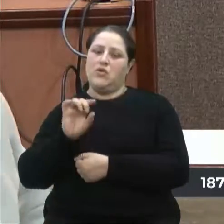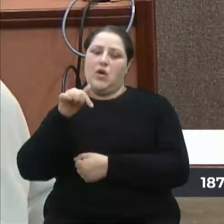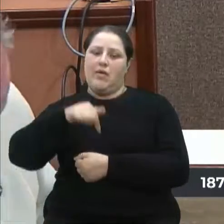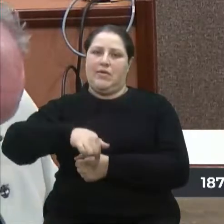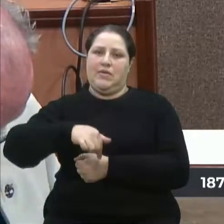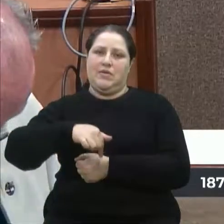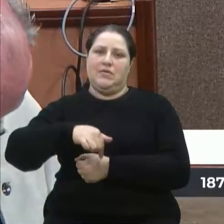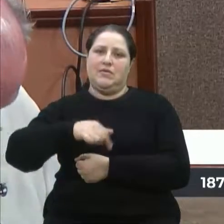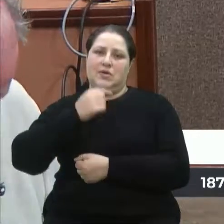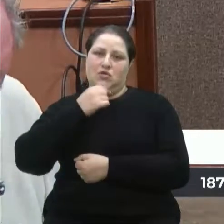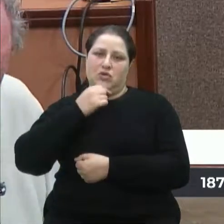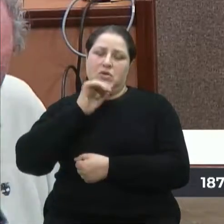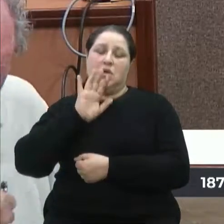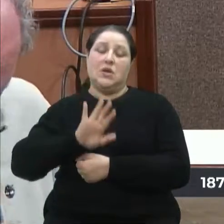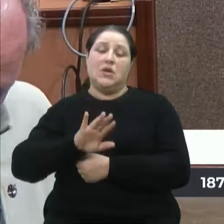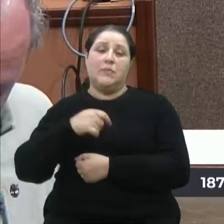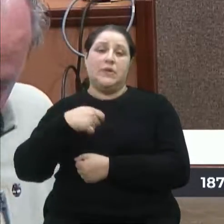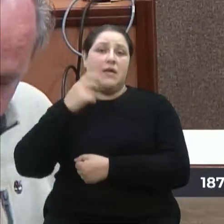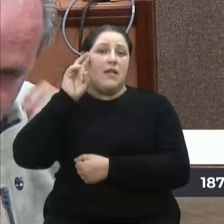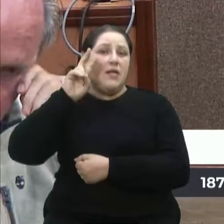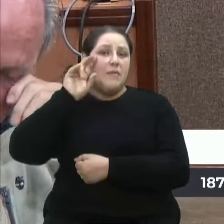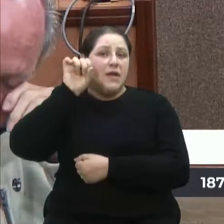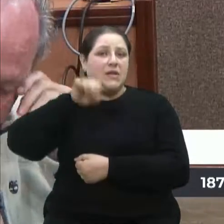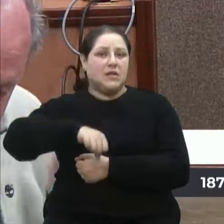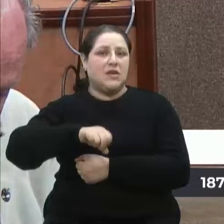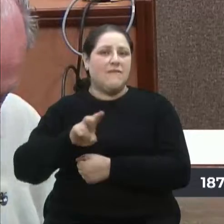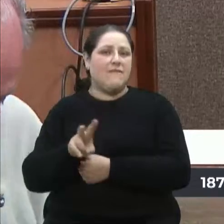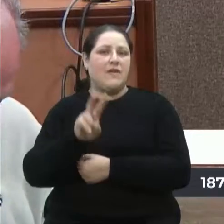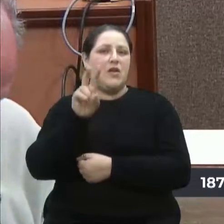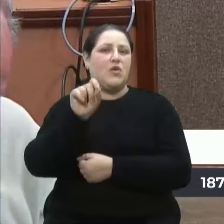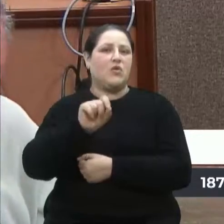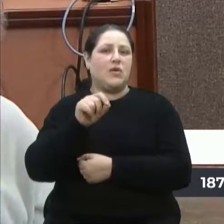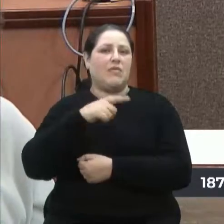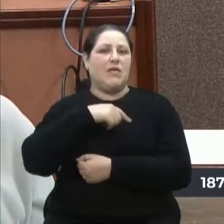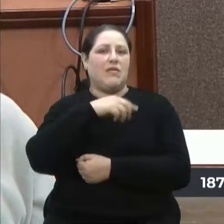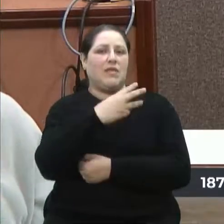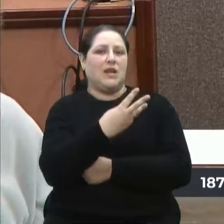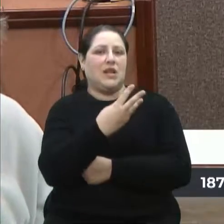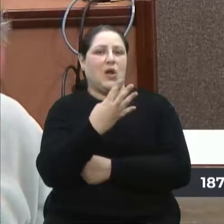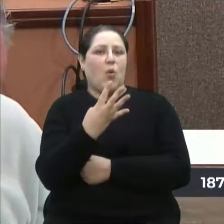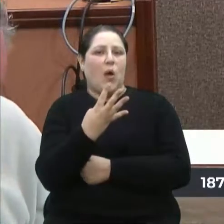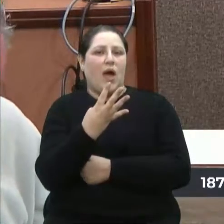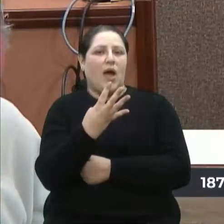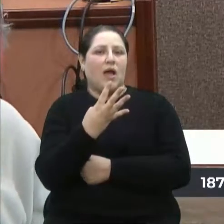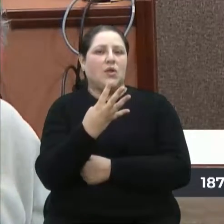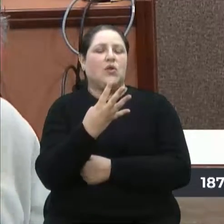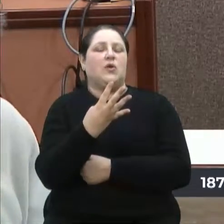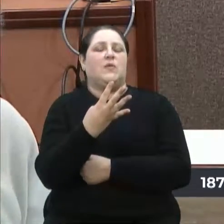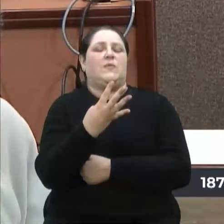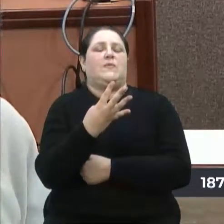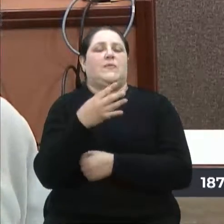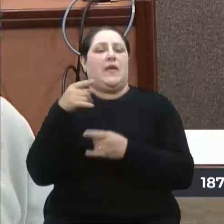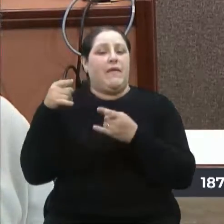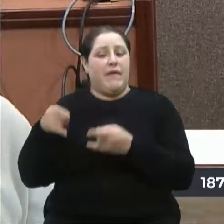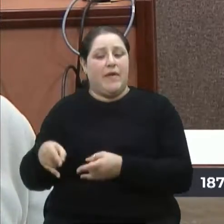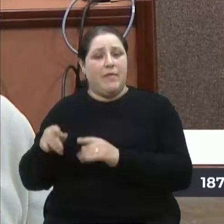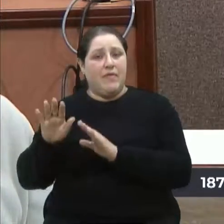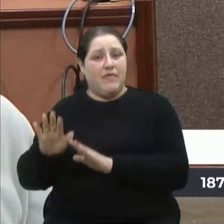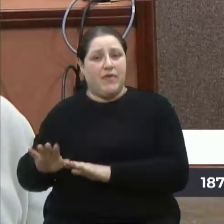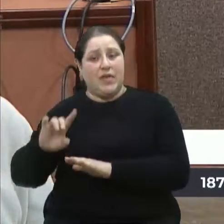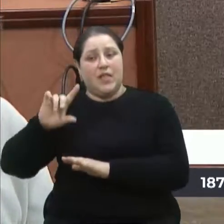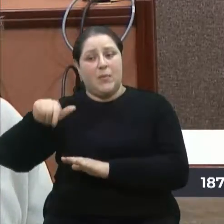gente precisa lembrar, sim, e aí precisa valorizar que nós temos 34 leitos mantidos pós-Covid por